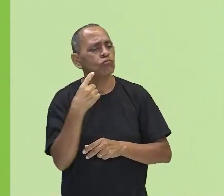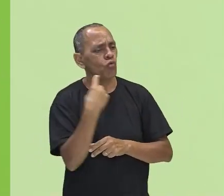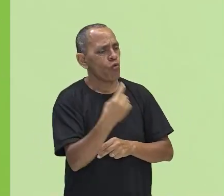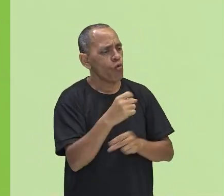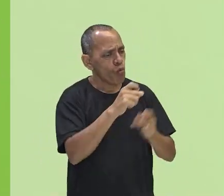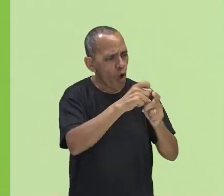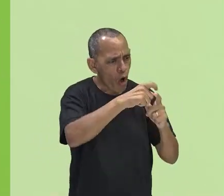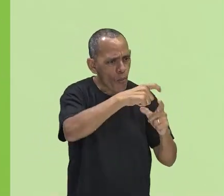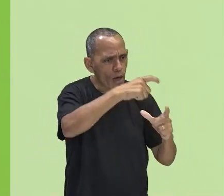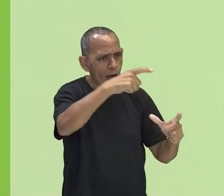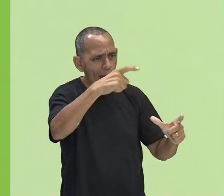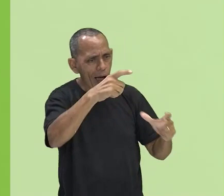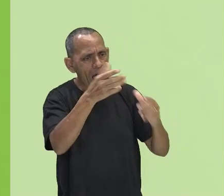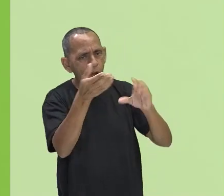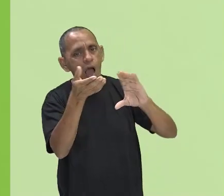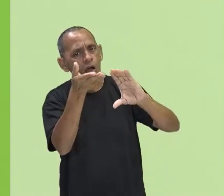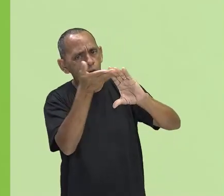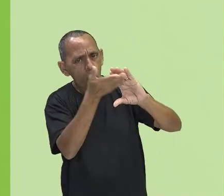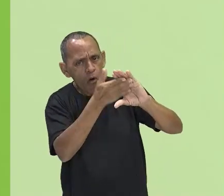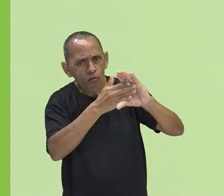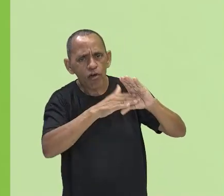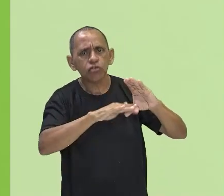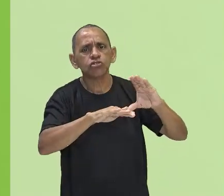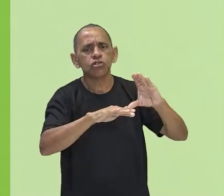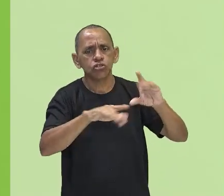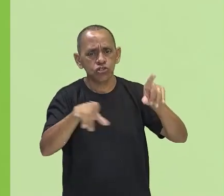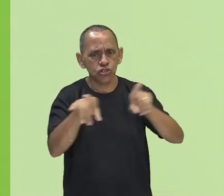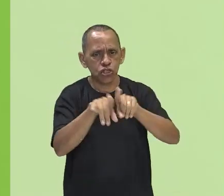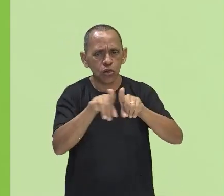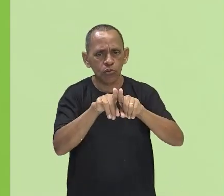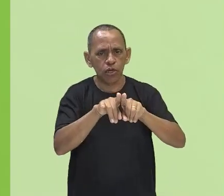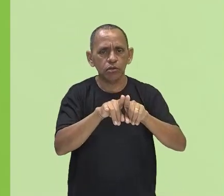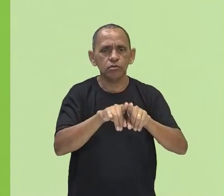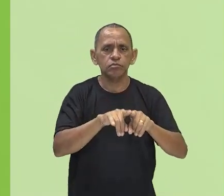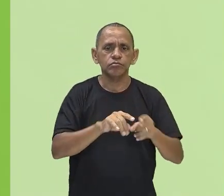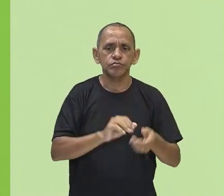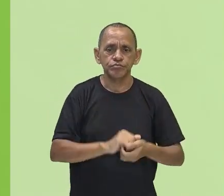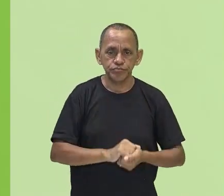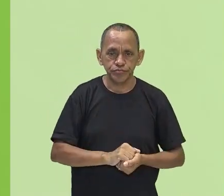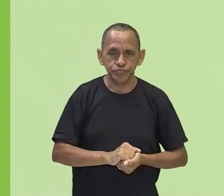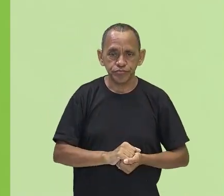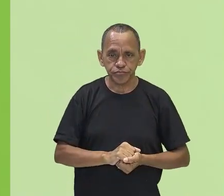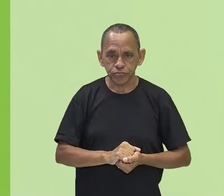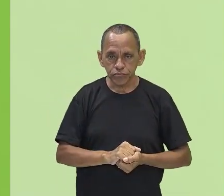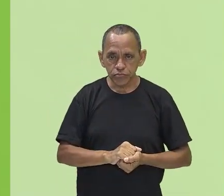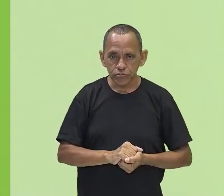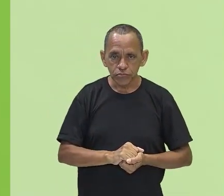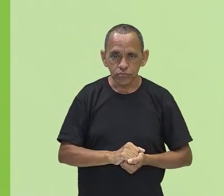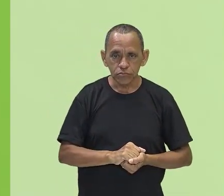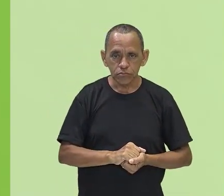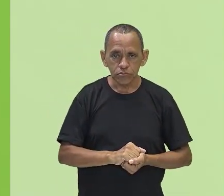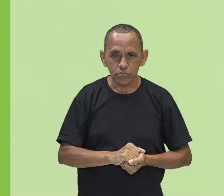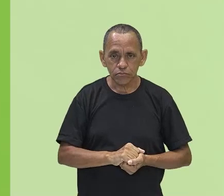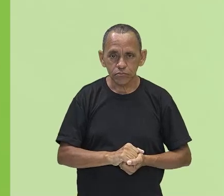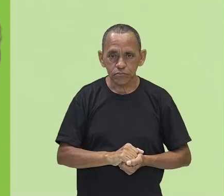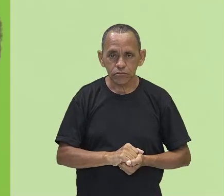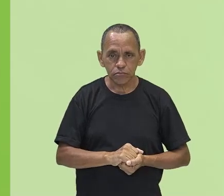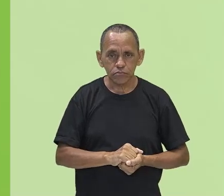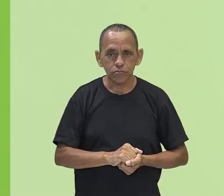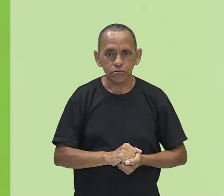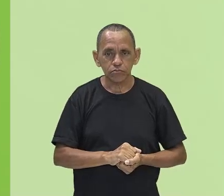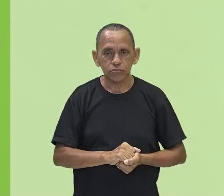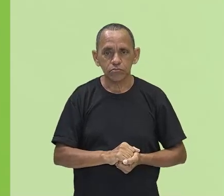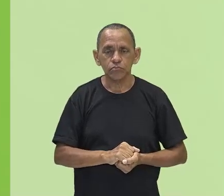lente convergente. Provavelmente, na construção de um microscópio, eu preciso utilizar o quê? Uma lente convergente, beleza?